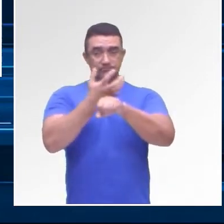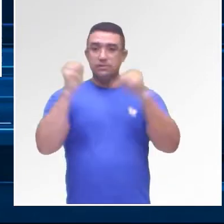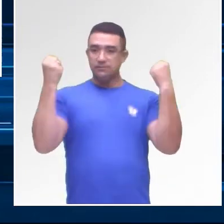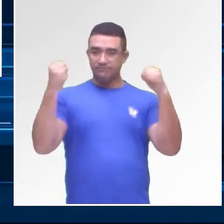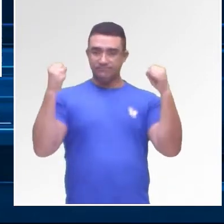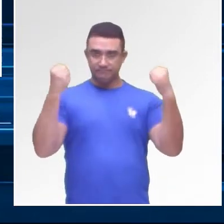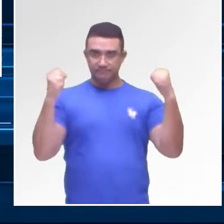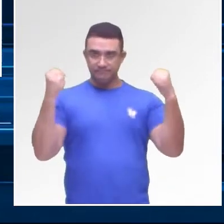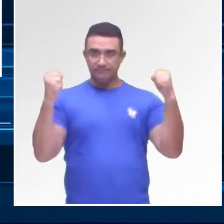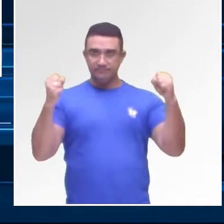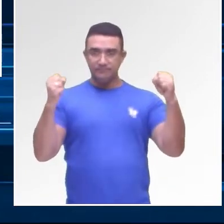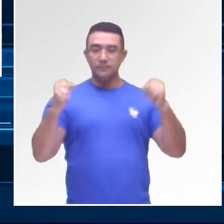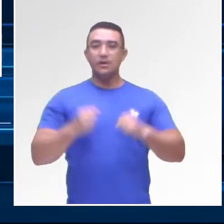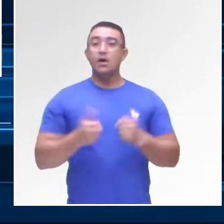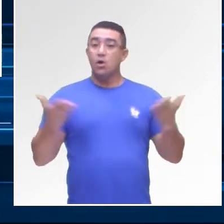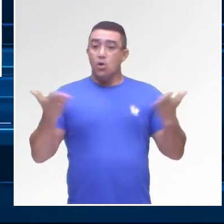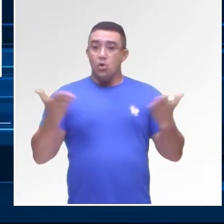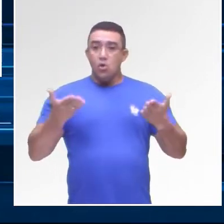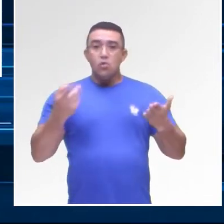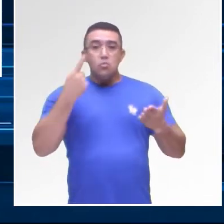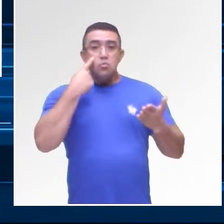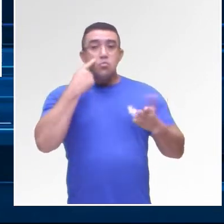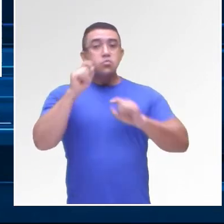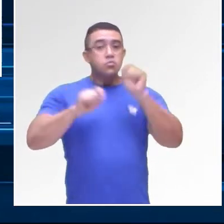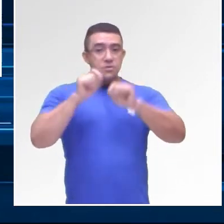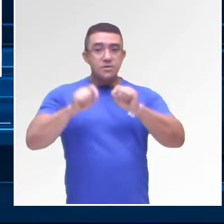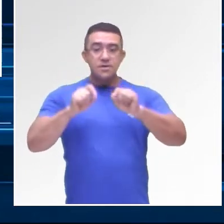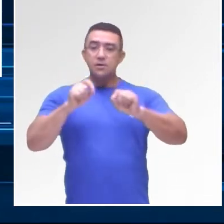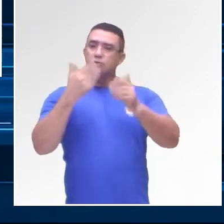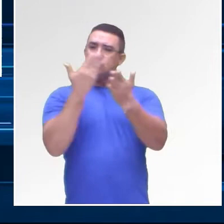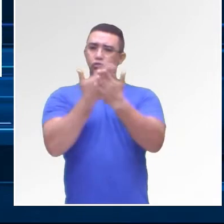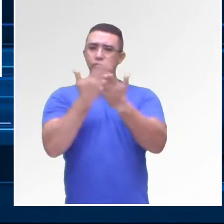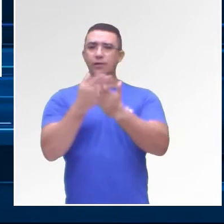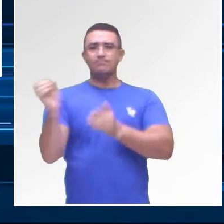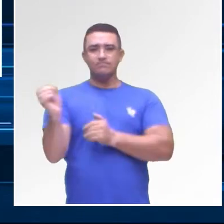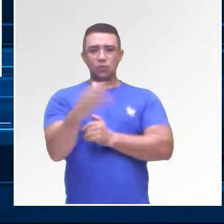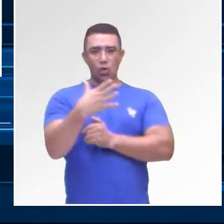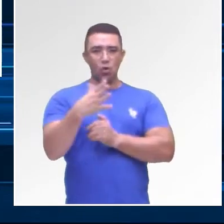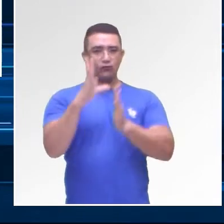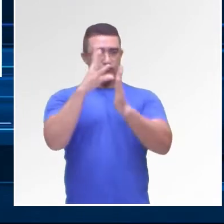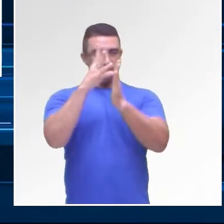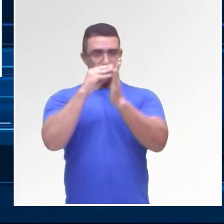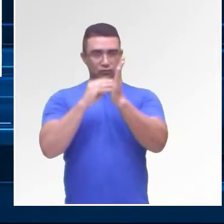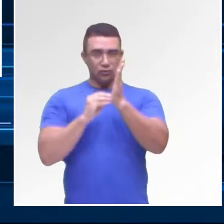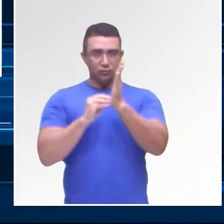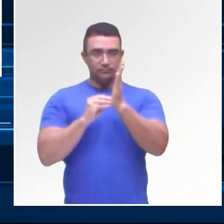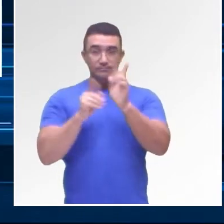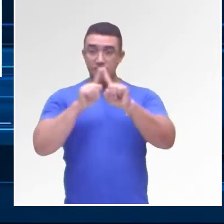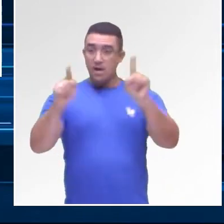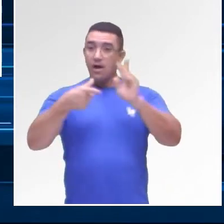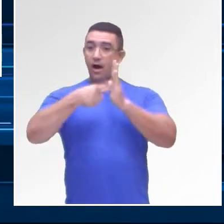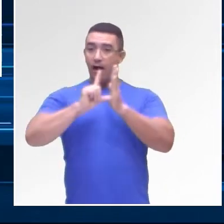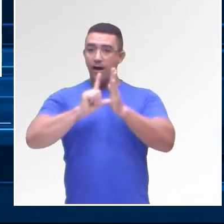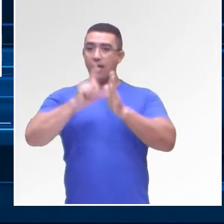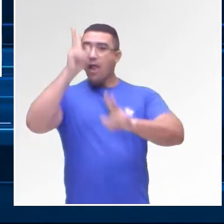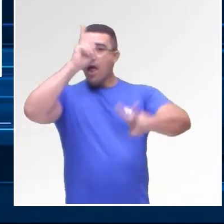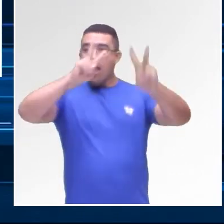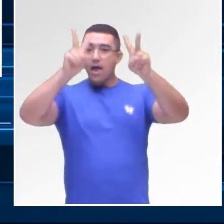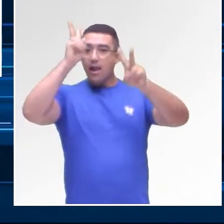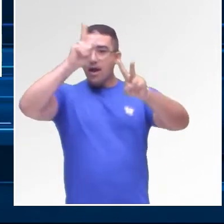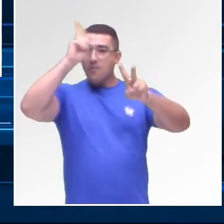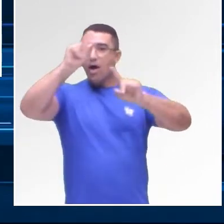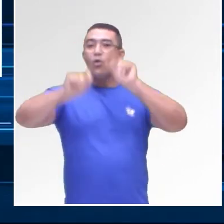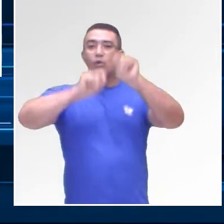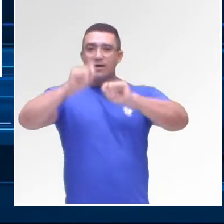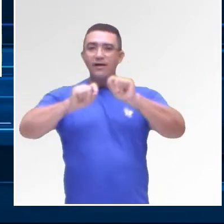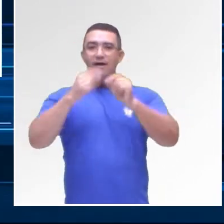Física. Então, hoje nós vamos estudar um novo conteúdo, mas antes nós iremos relembrar o que nós